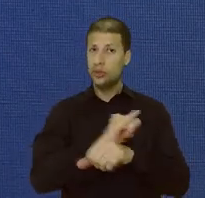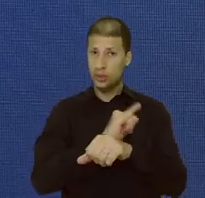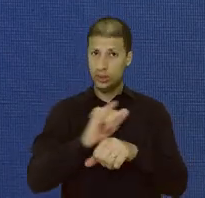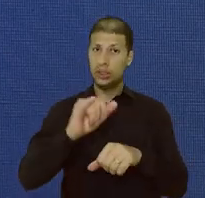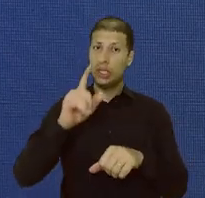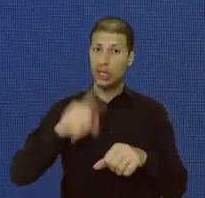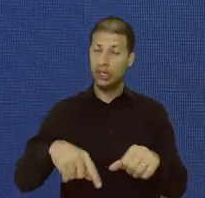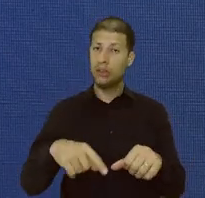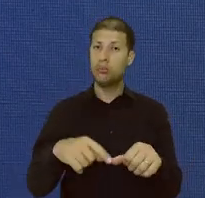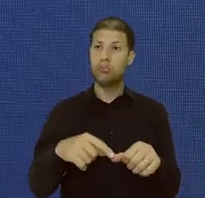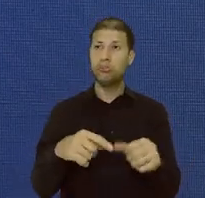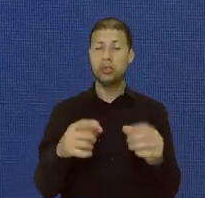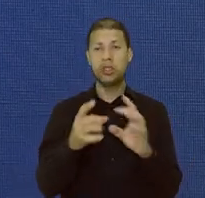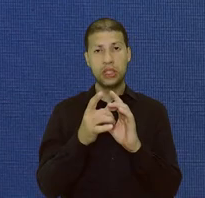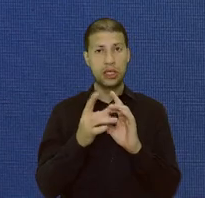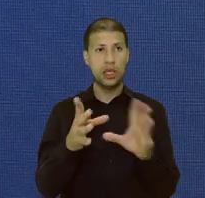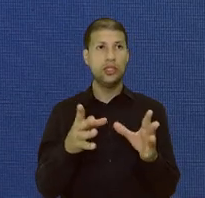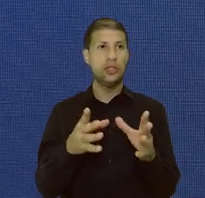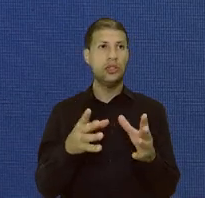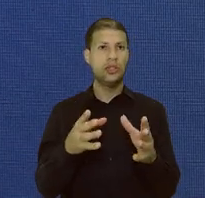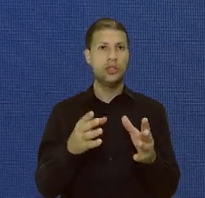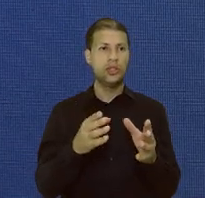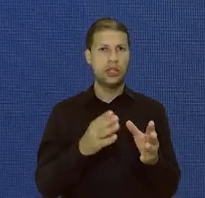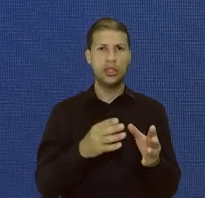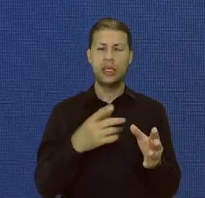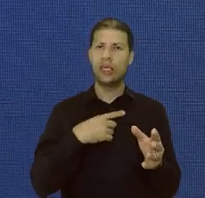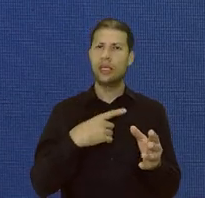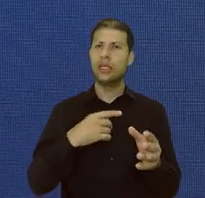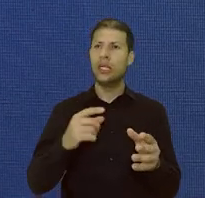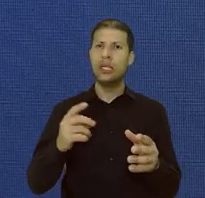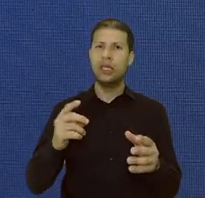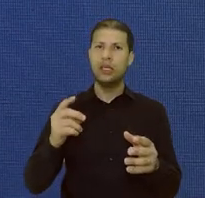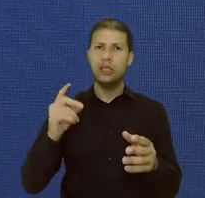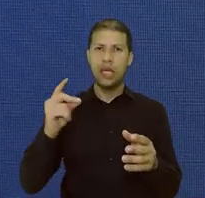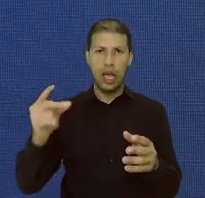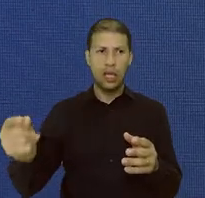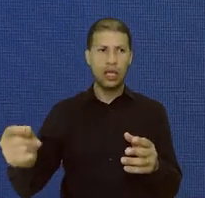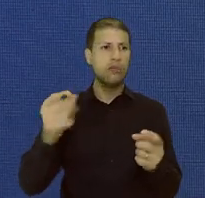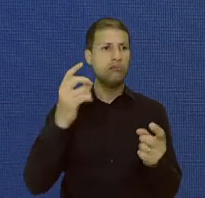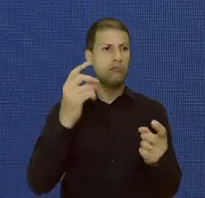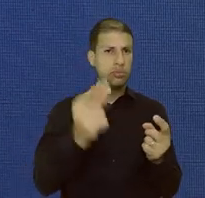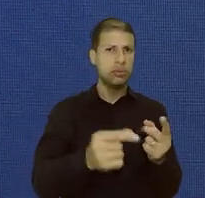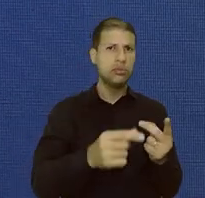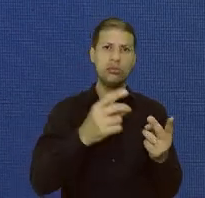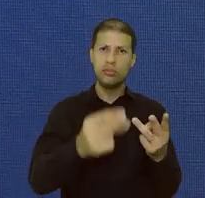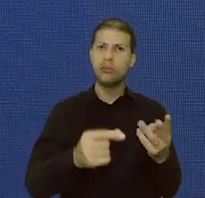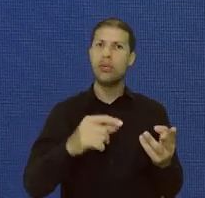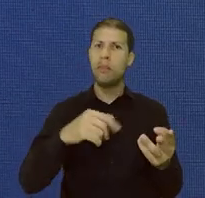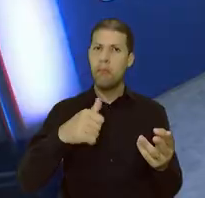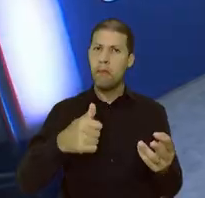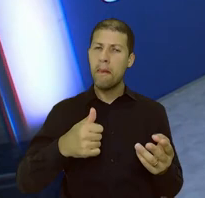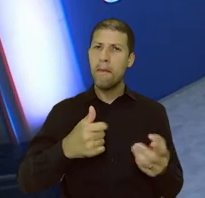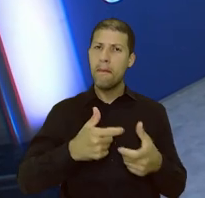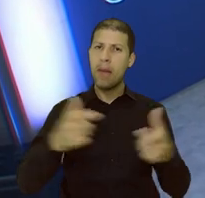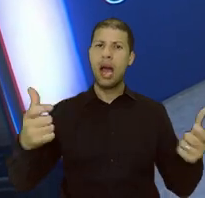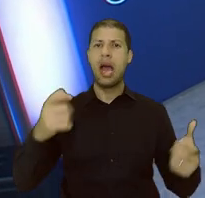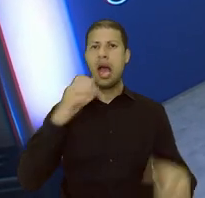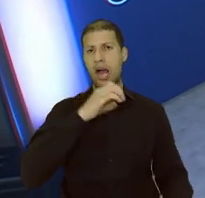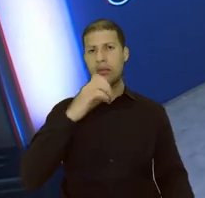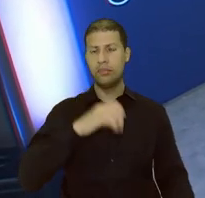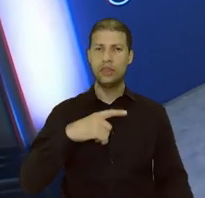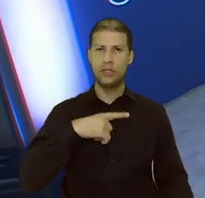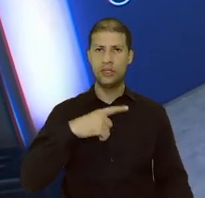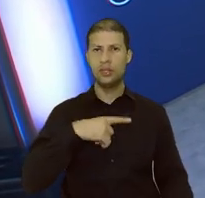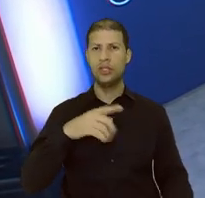permite muitas saídas mais frequentes e obviamente Depende muito da capacidade do emprego